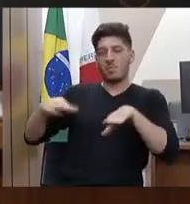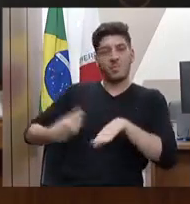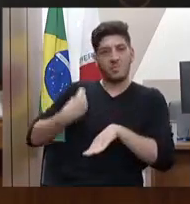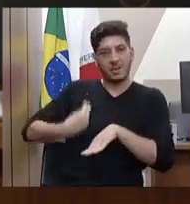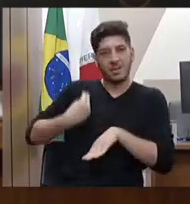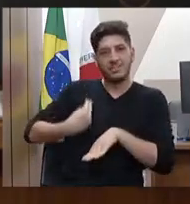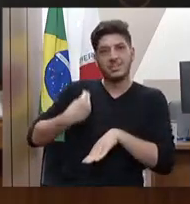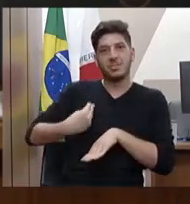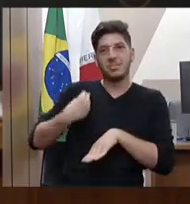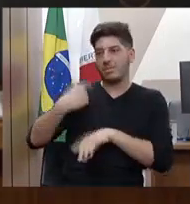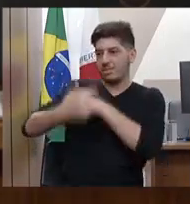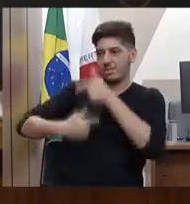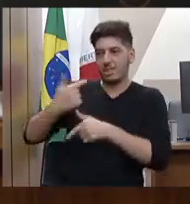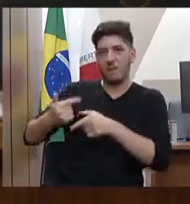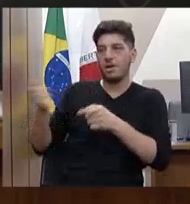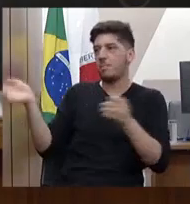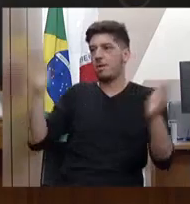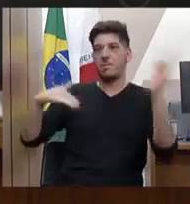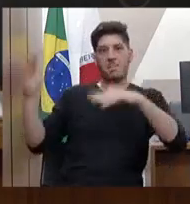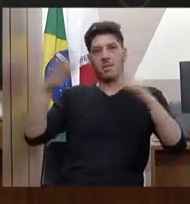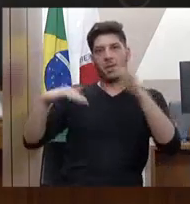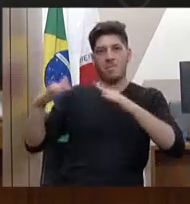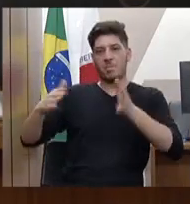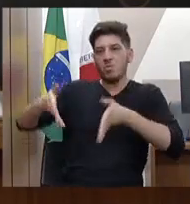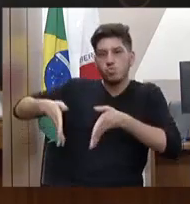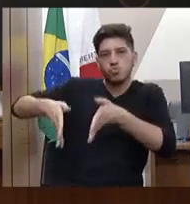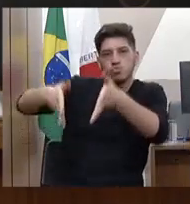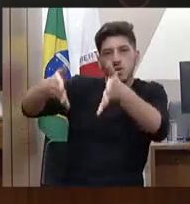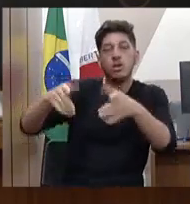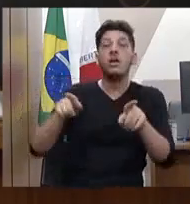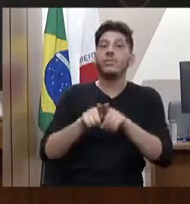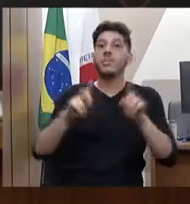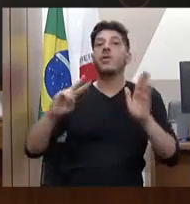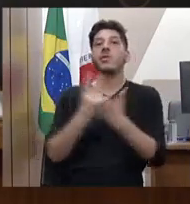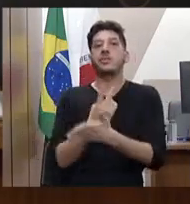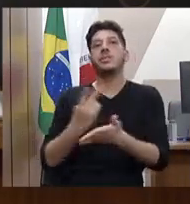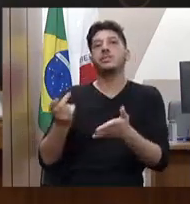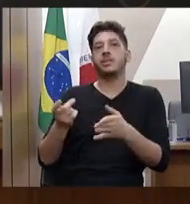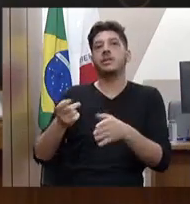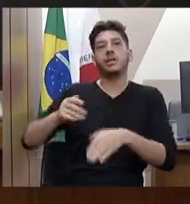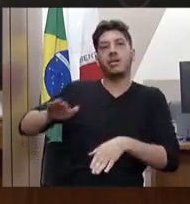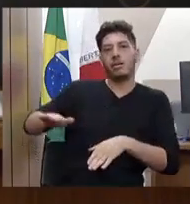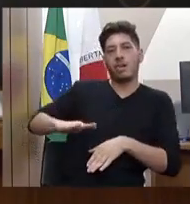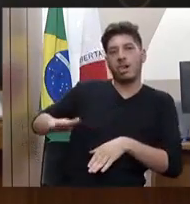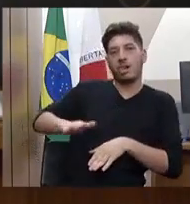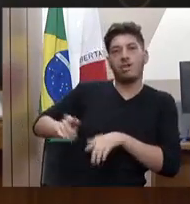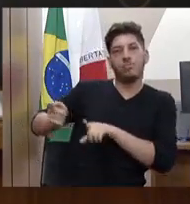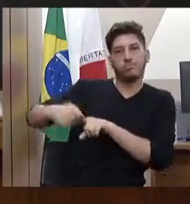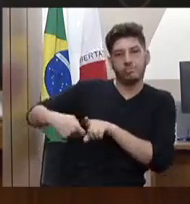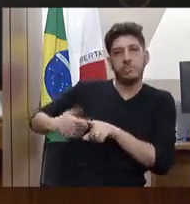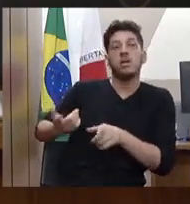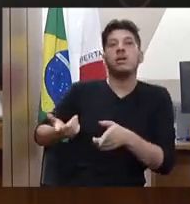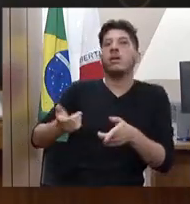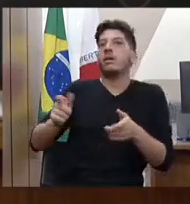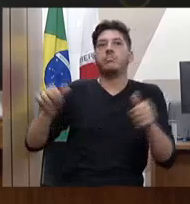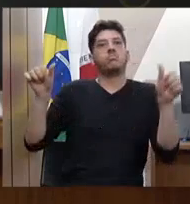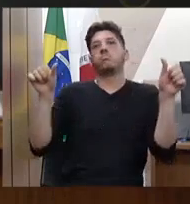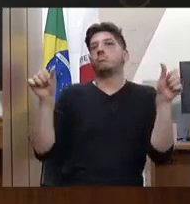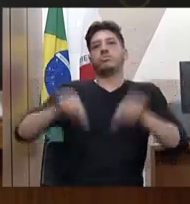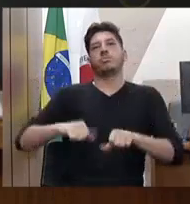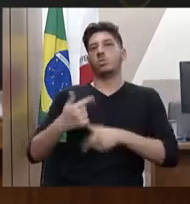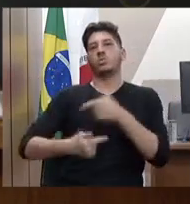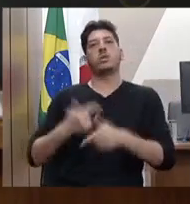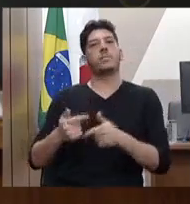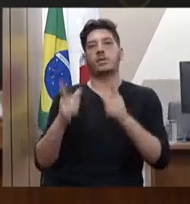atividade criança no trabalho exploração sexual de menor é a forma mais degradante de trabalho infantil